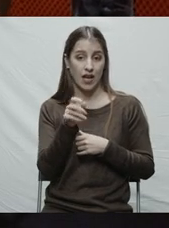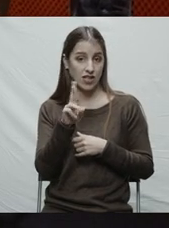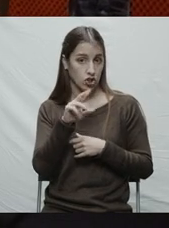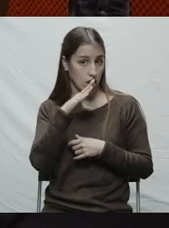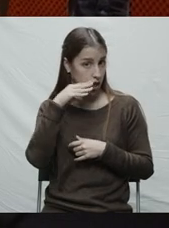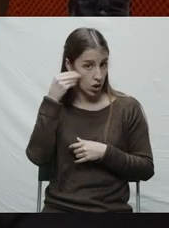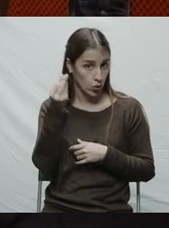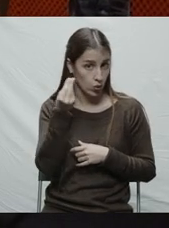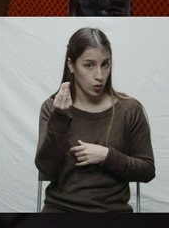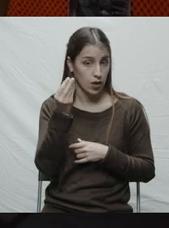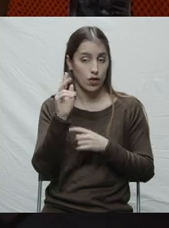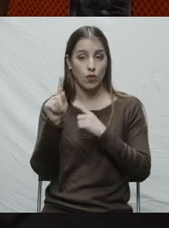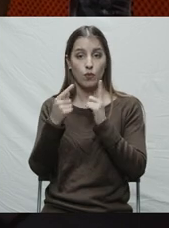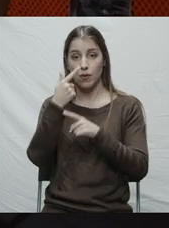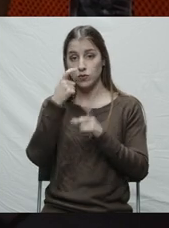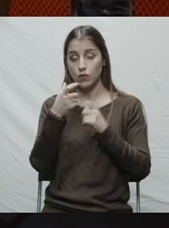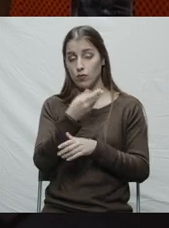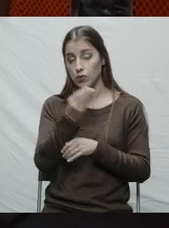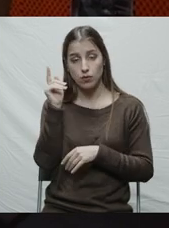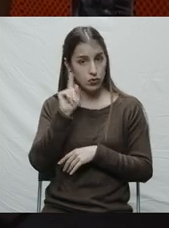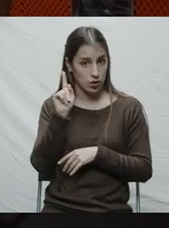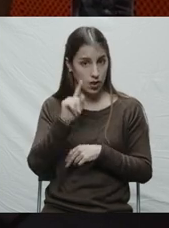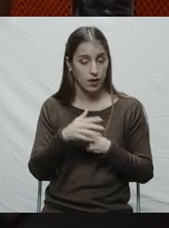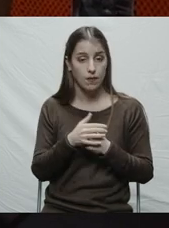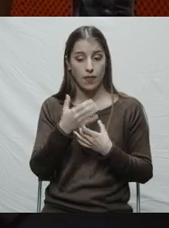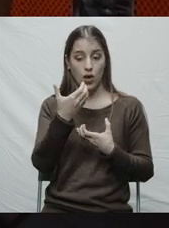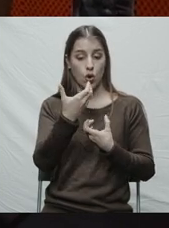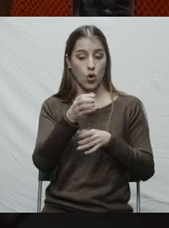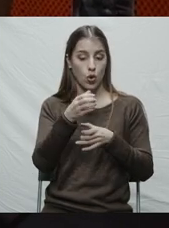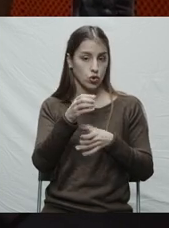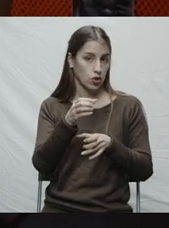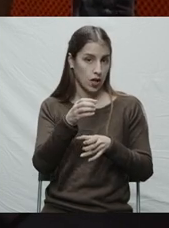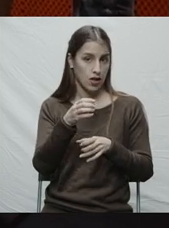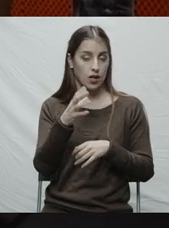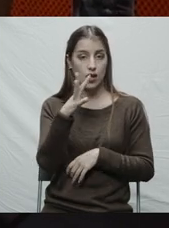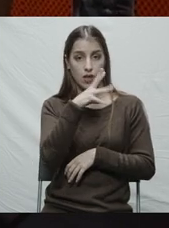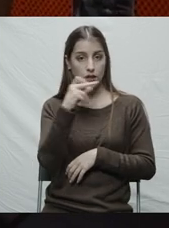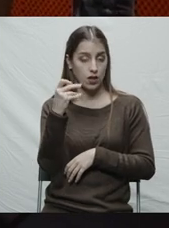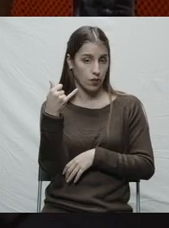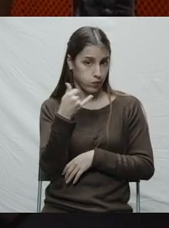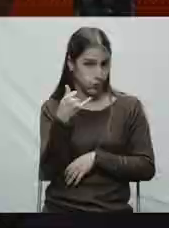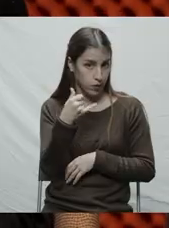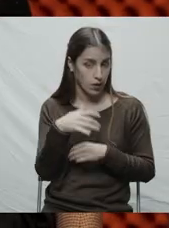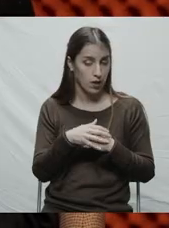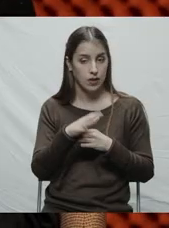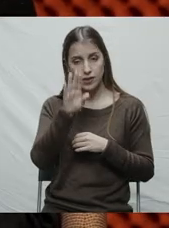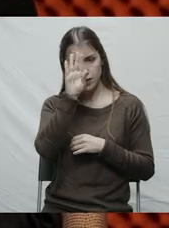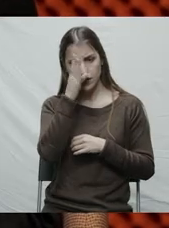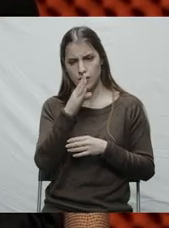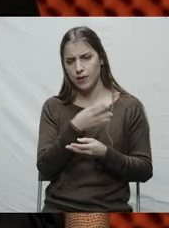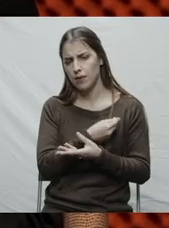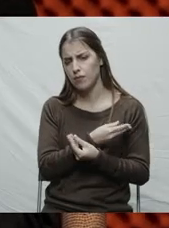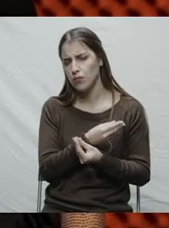Toporkov, ganhou um Oscar como atriz secundária, sabia imenso sobre Mikhail Chekhov, sabia imenso